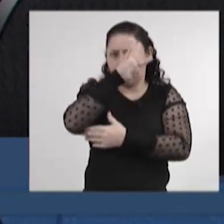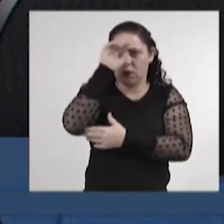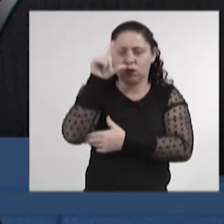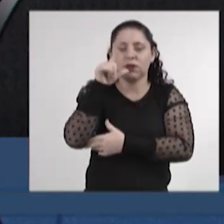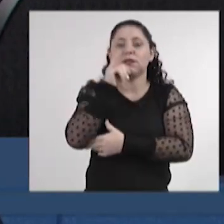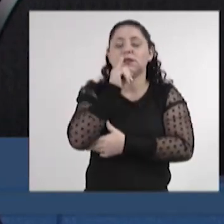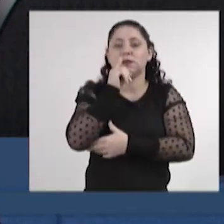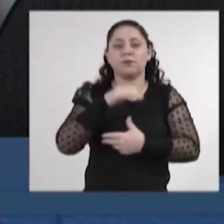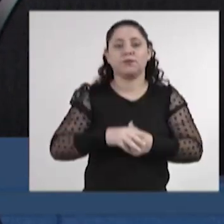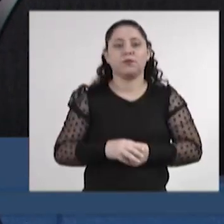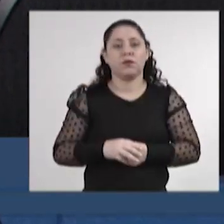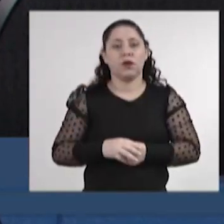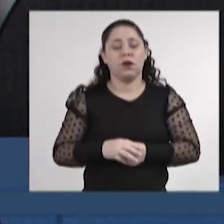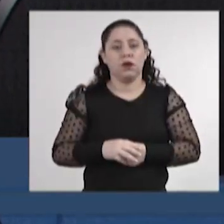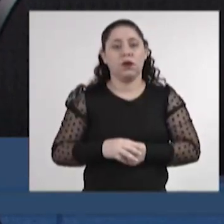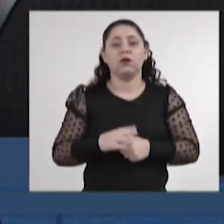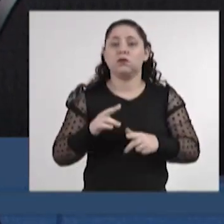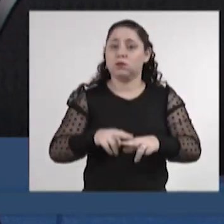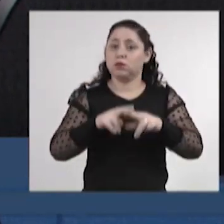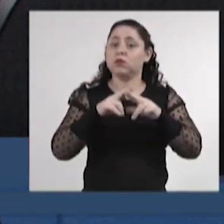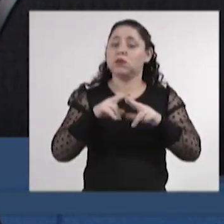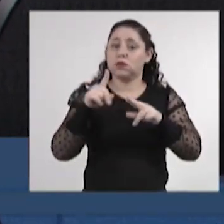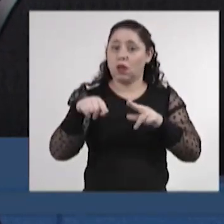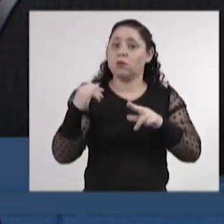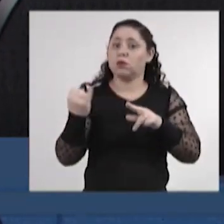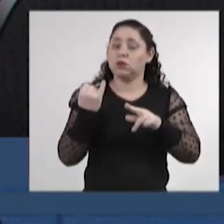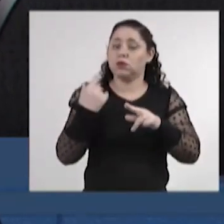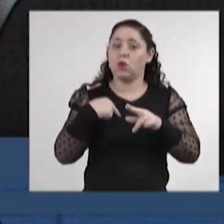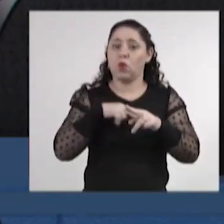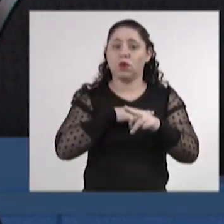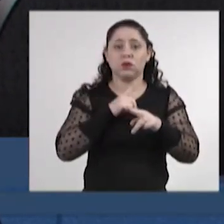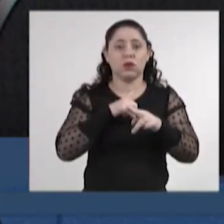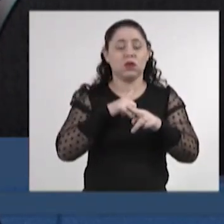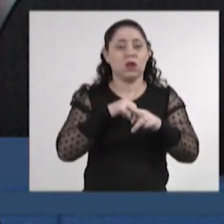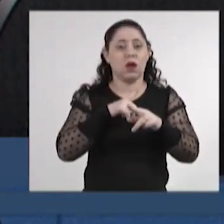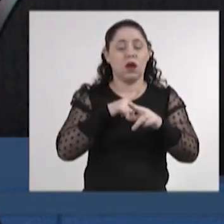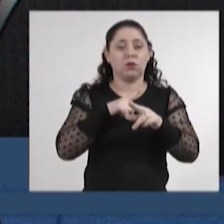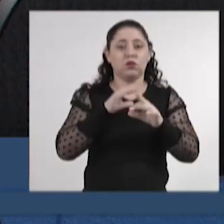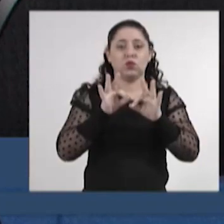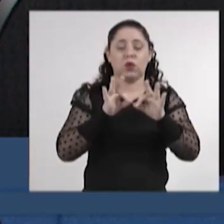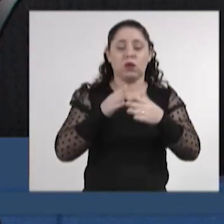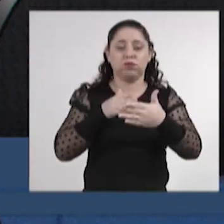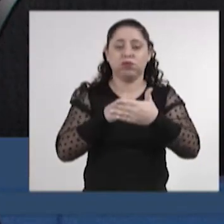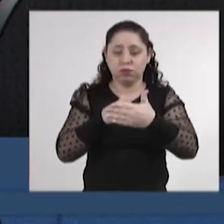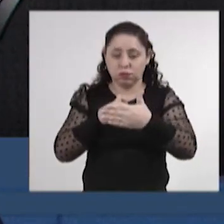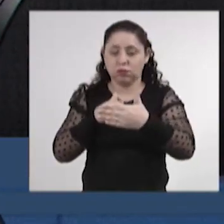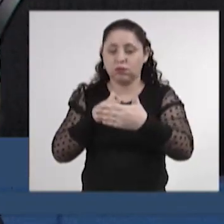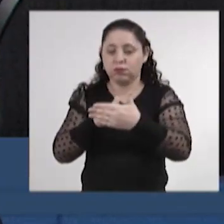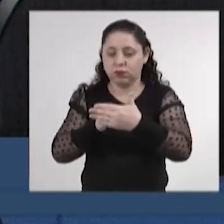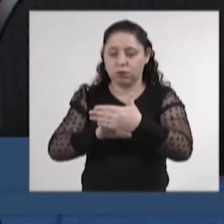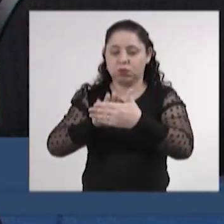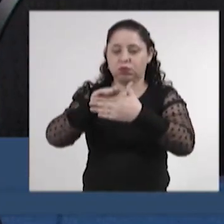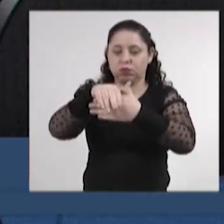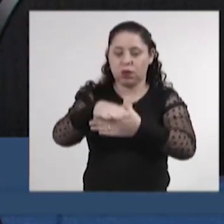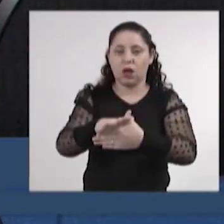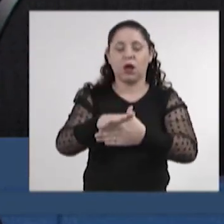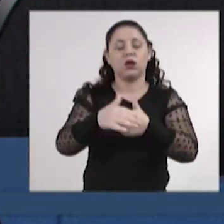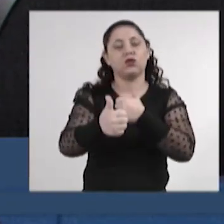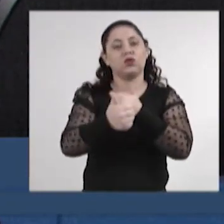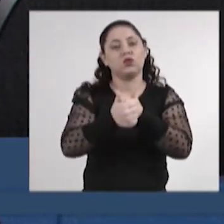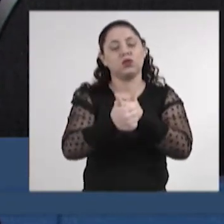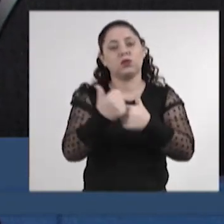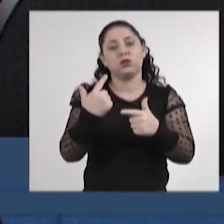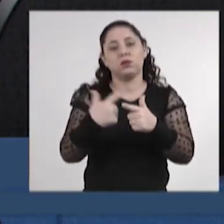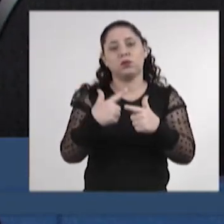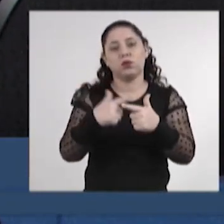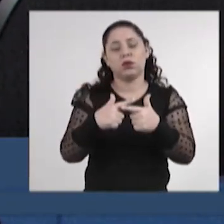Sul, por exemplo, nessa configuração, por isso que se mostra relevante, porque nós temos todo esse panorama de barragens já nos favorecendo em termos de vida útil, porque